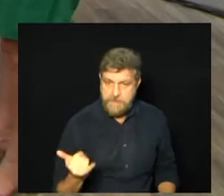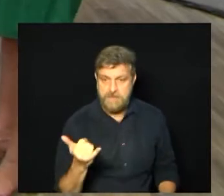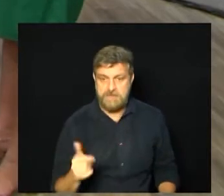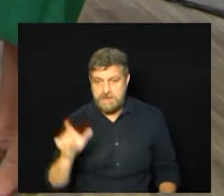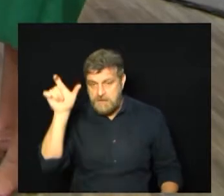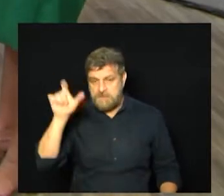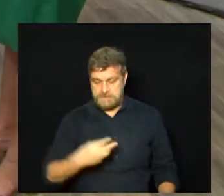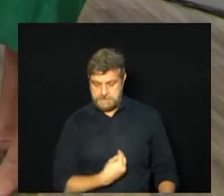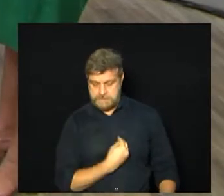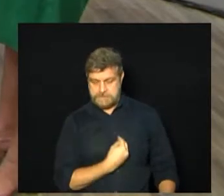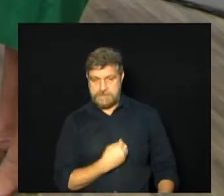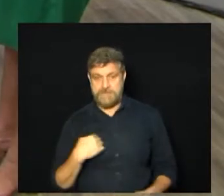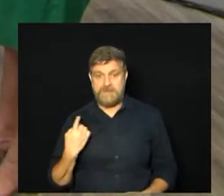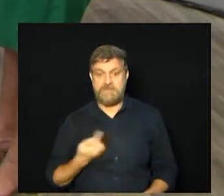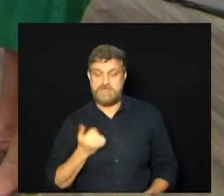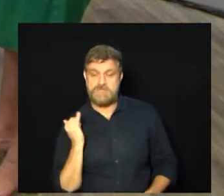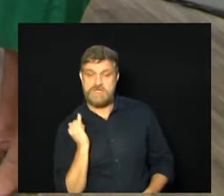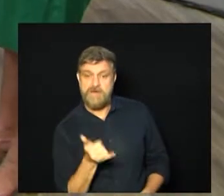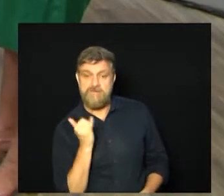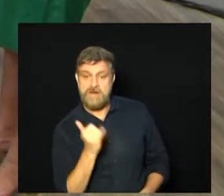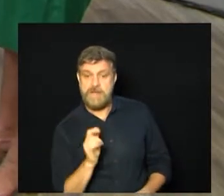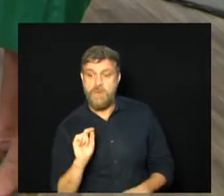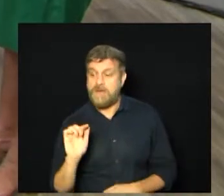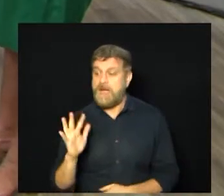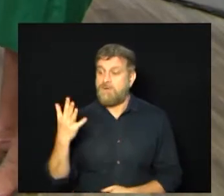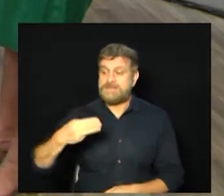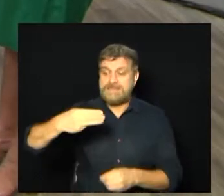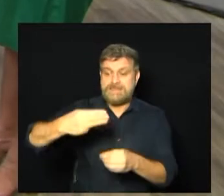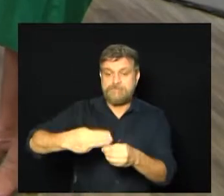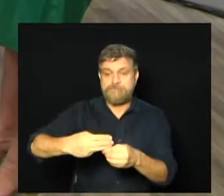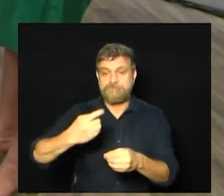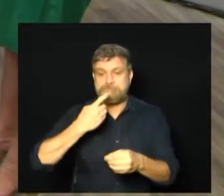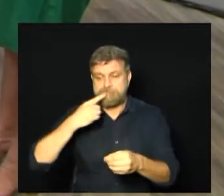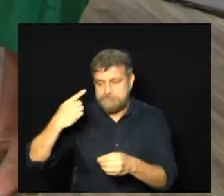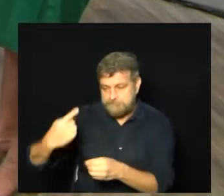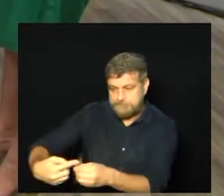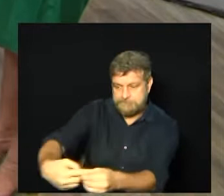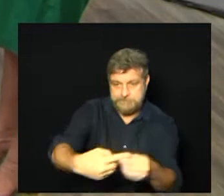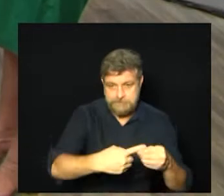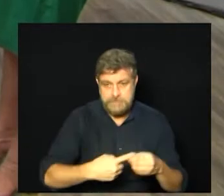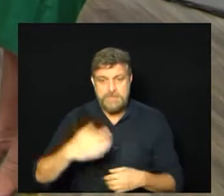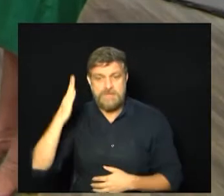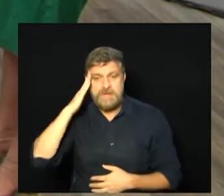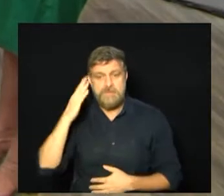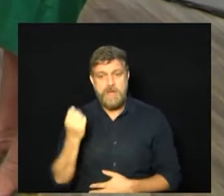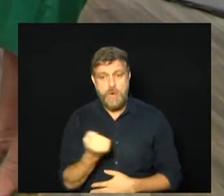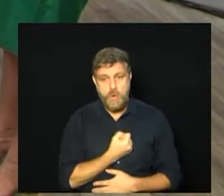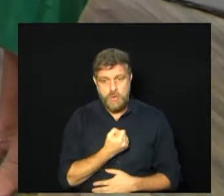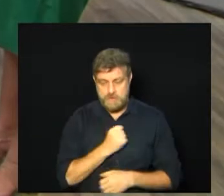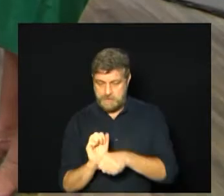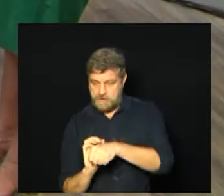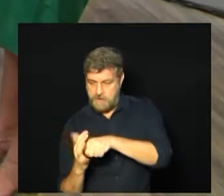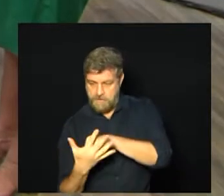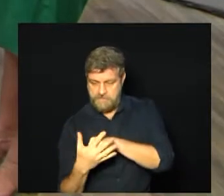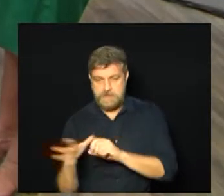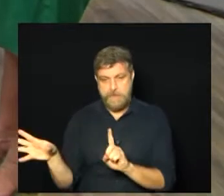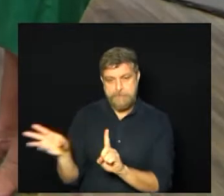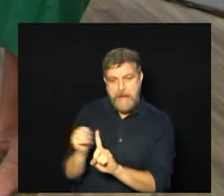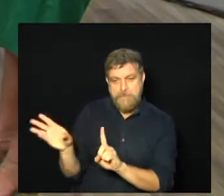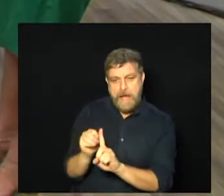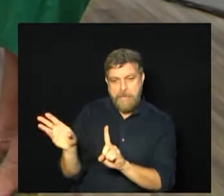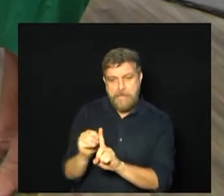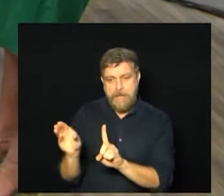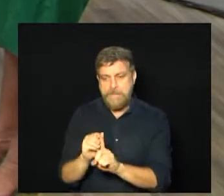nossos estúdios para nós falarmos das notícias da metrópole. A gente começa com aquela atualização diária dos casos da Covid-19